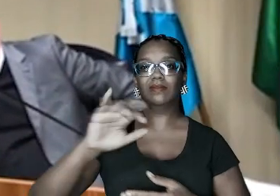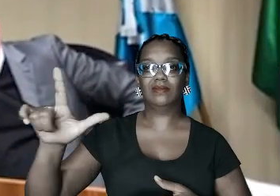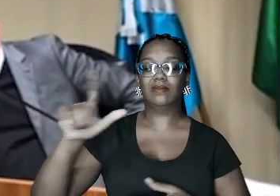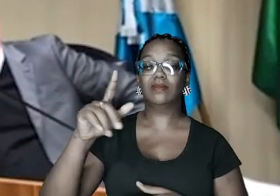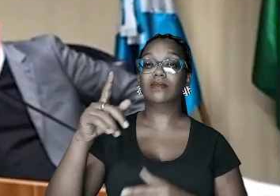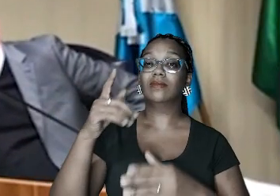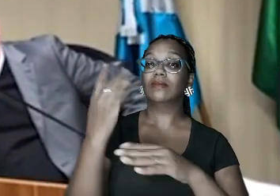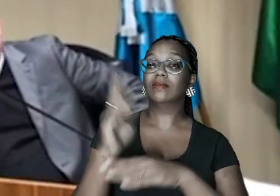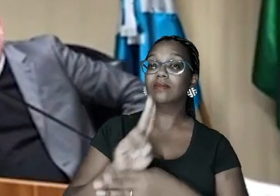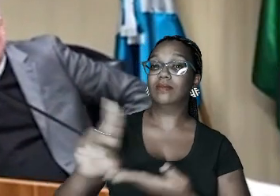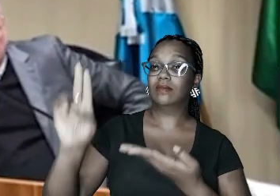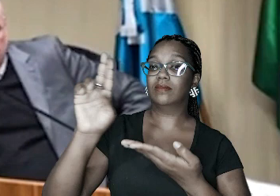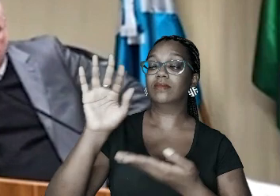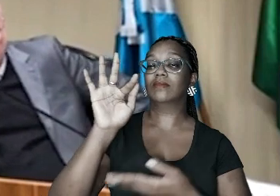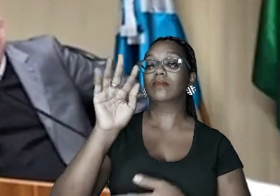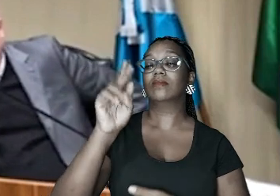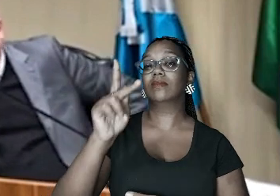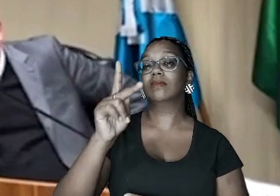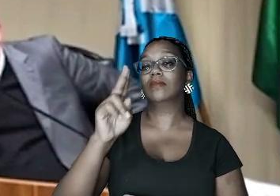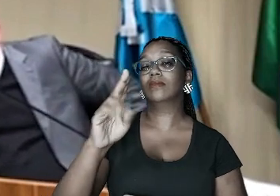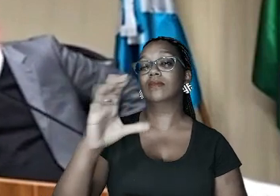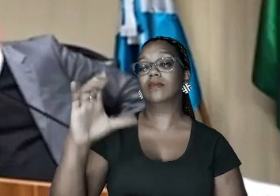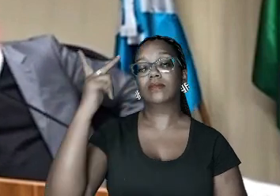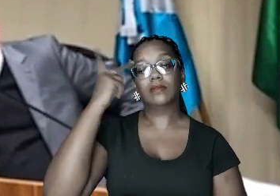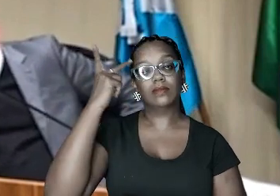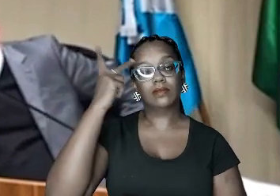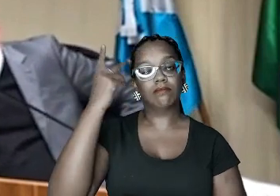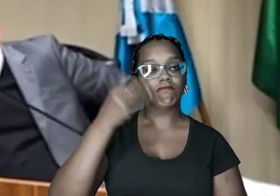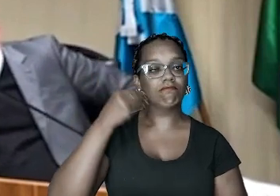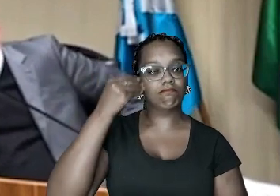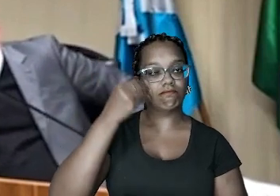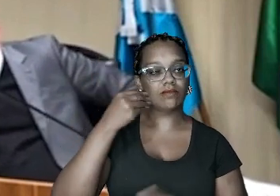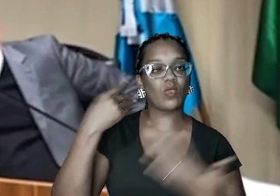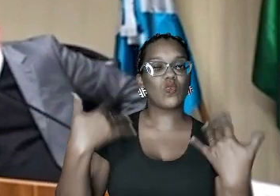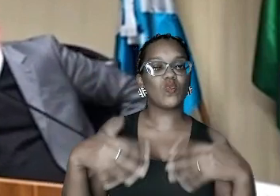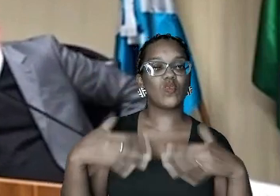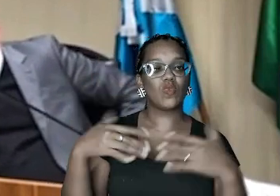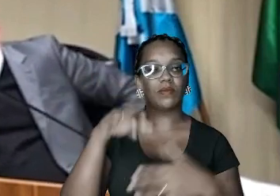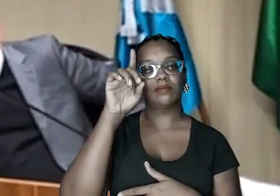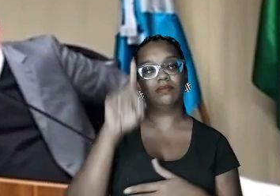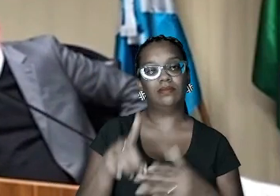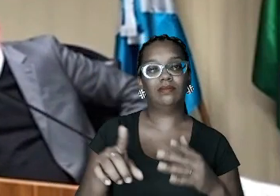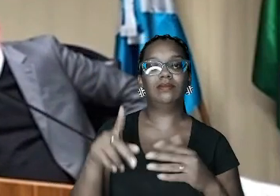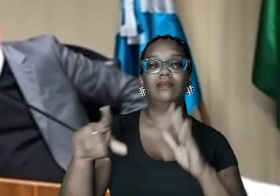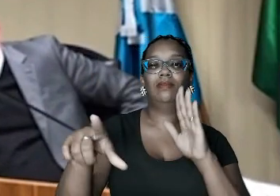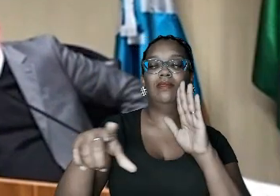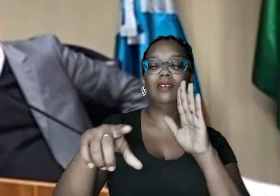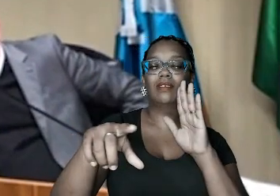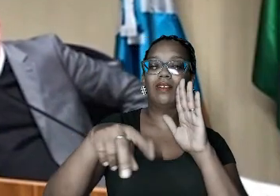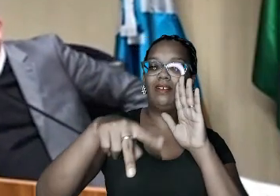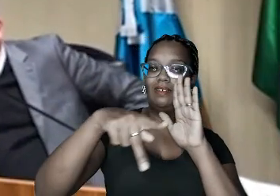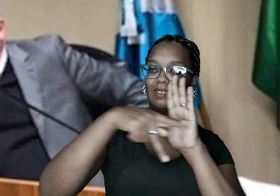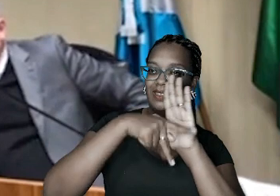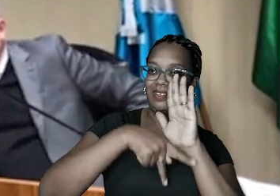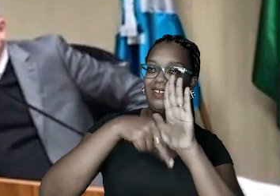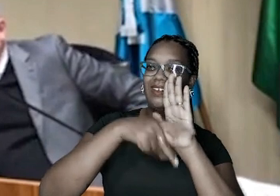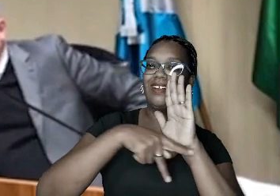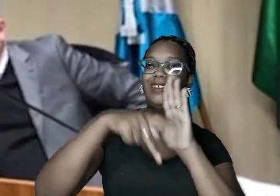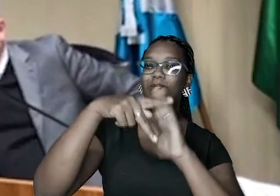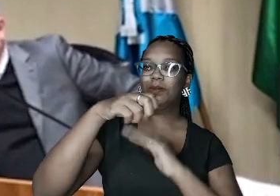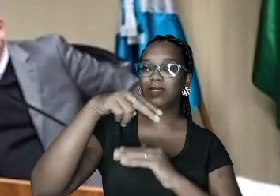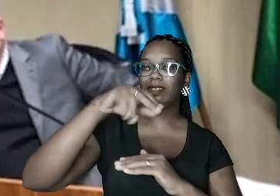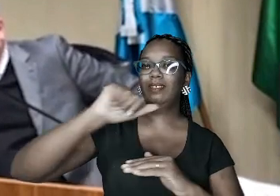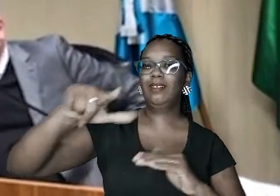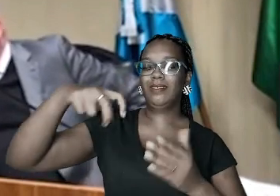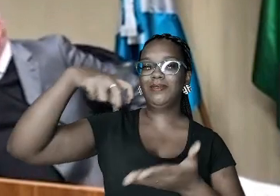tem grande experiência na matéria no direito penal passa a palavra a nossa